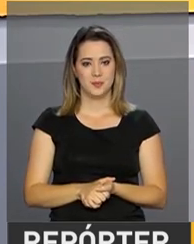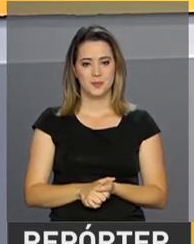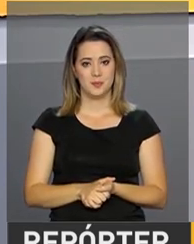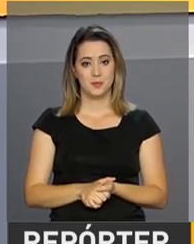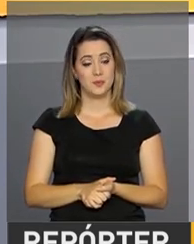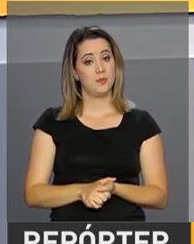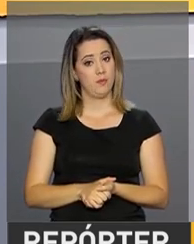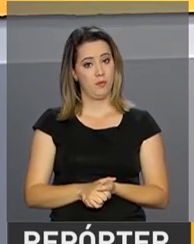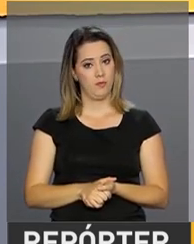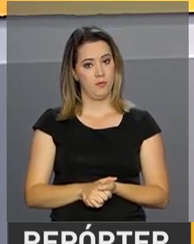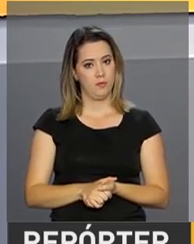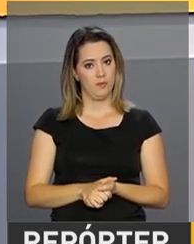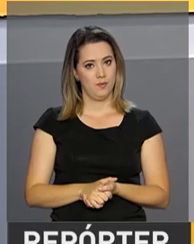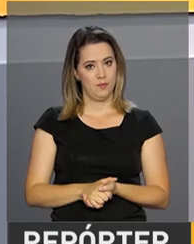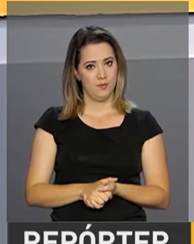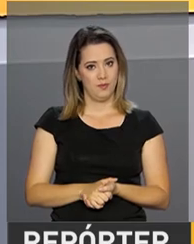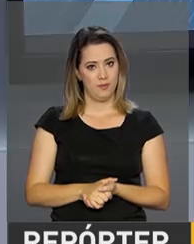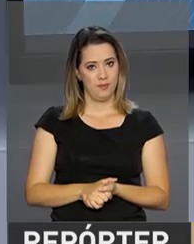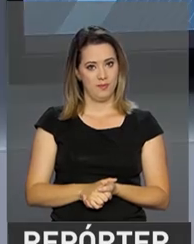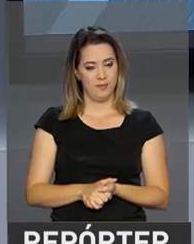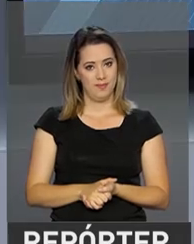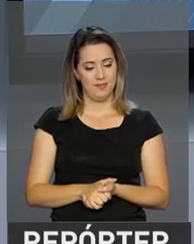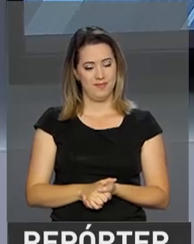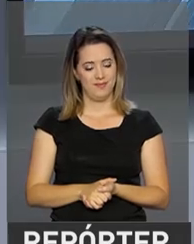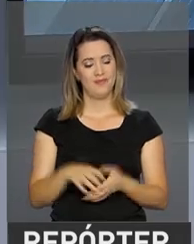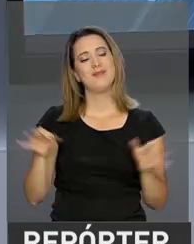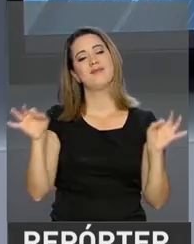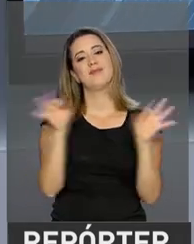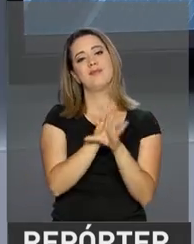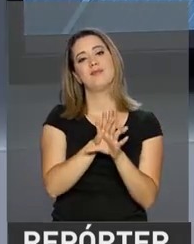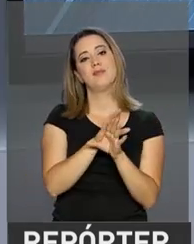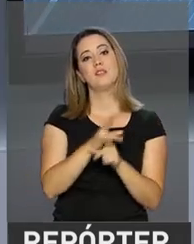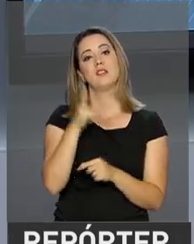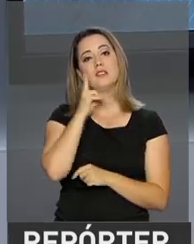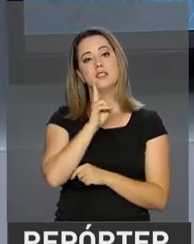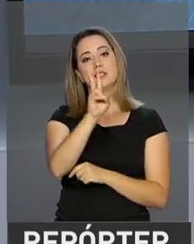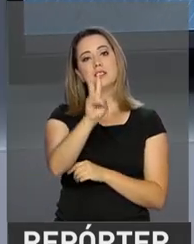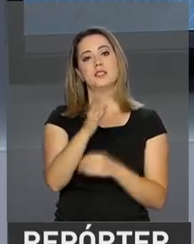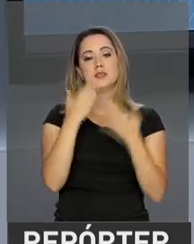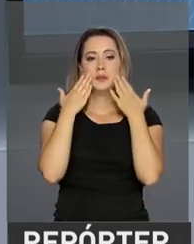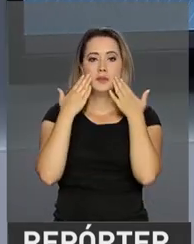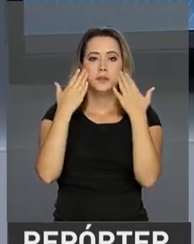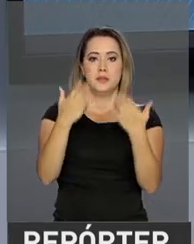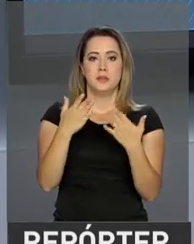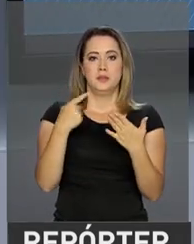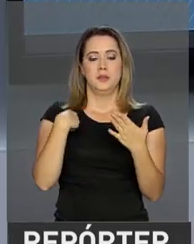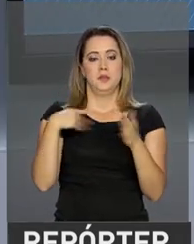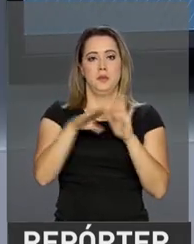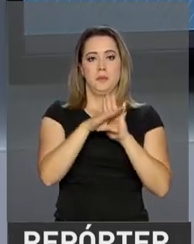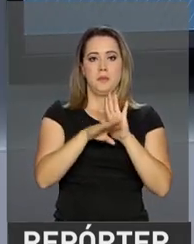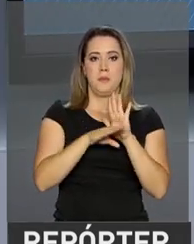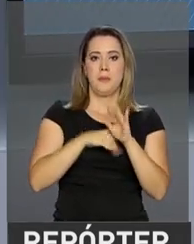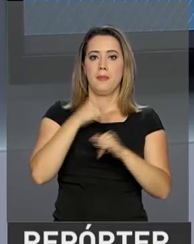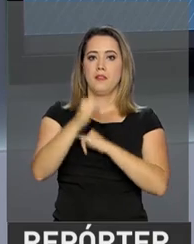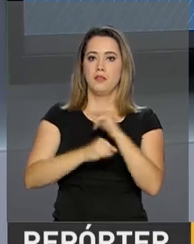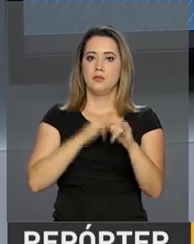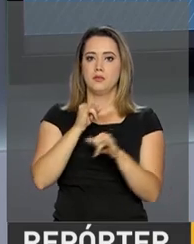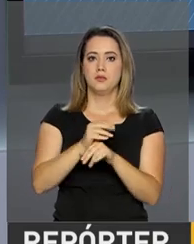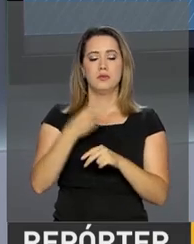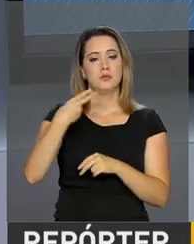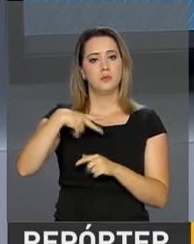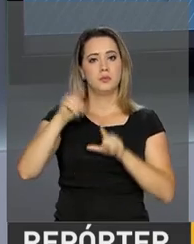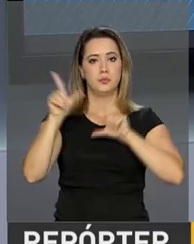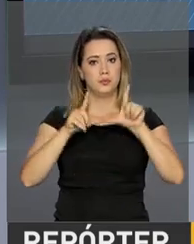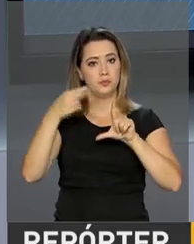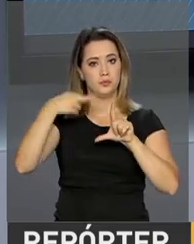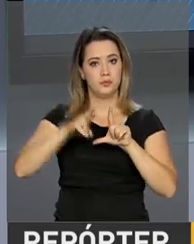996457037. O código de área é 61. Esta edição termina aqui. Você pode acompanhar a nossa programação pela internet, no site